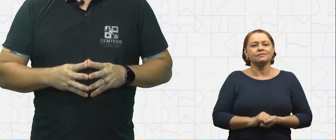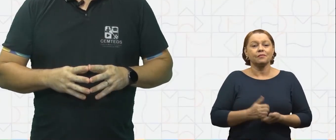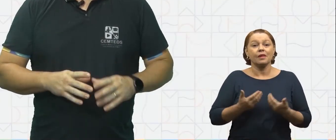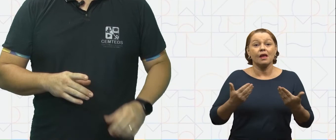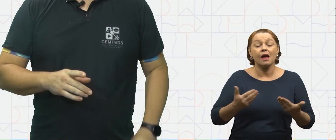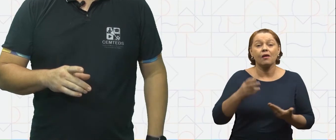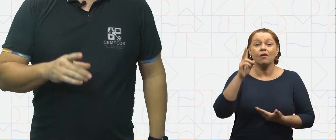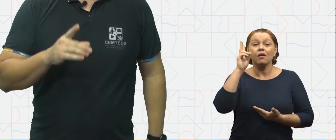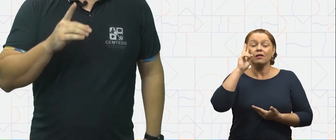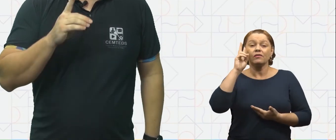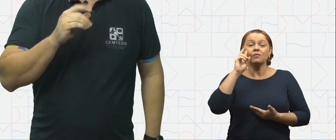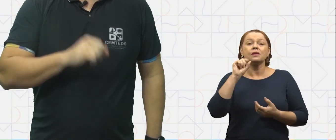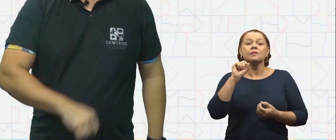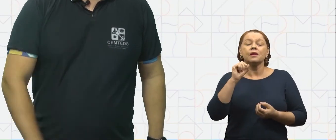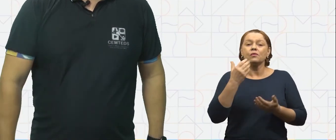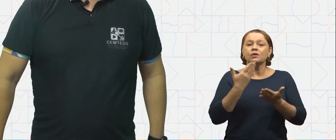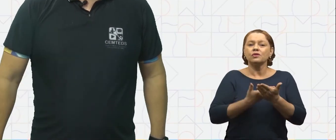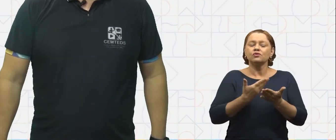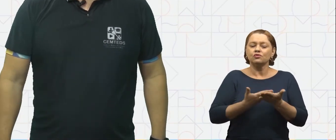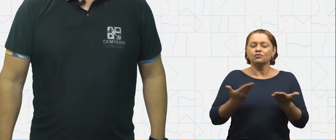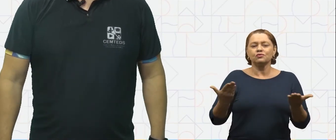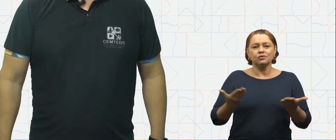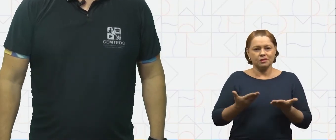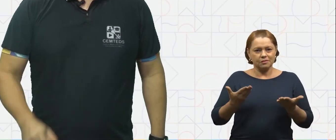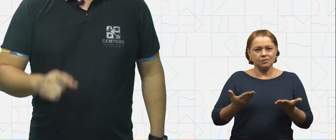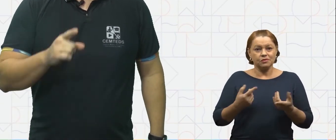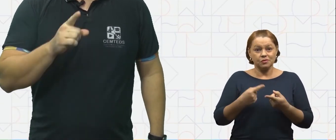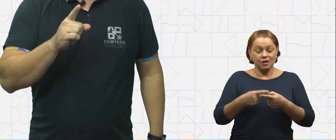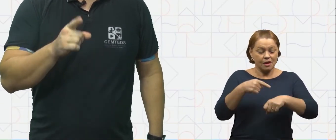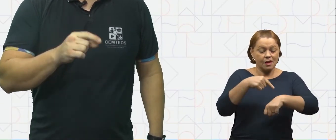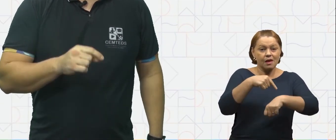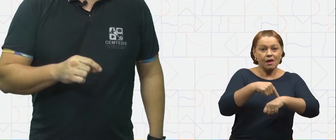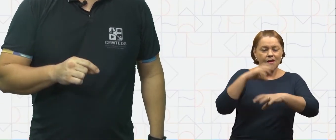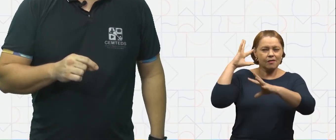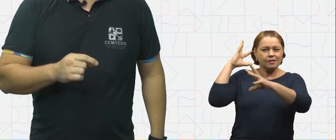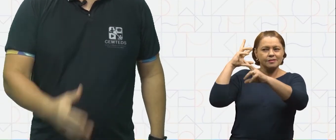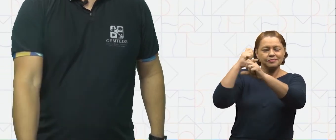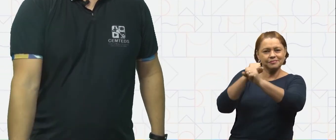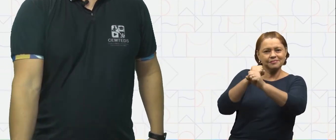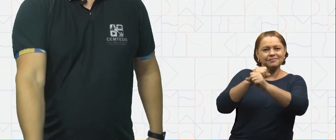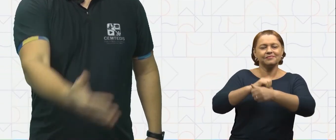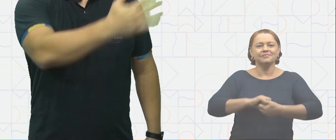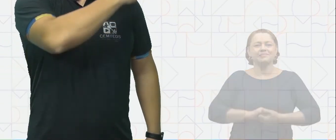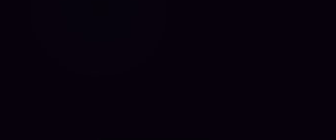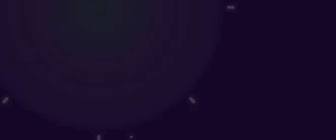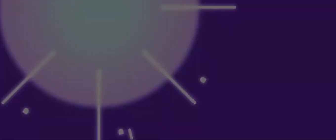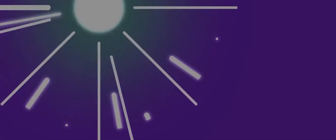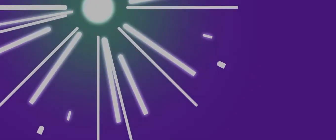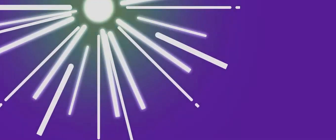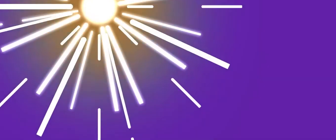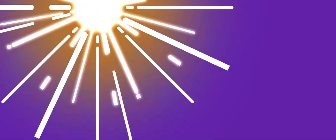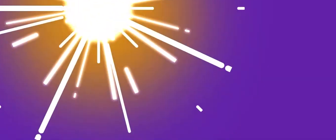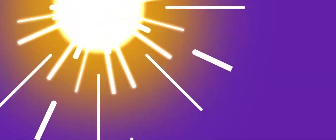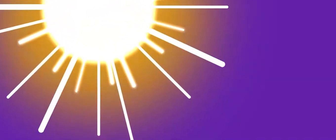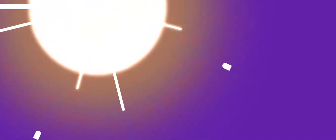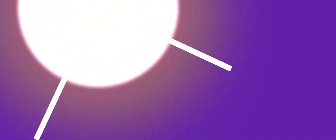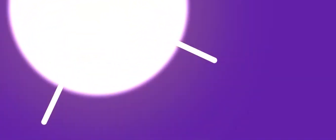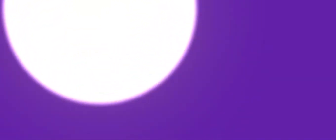vamos lembrar um pouco do que vimos na aula de hoje, porque chegou a hora da revisão.